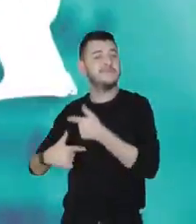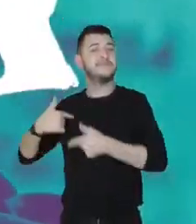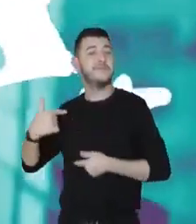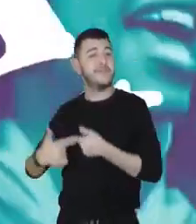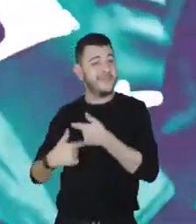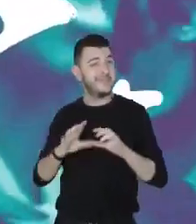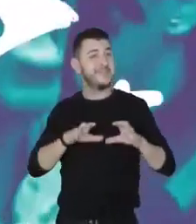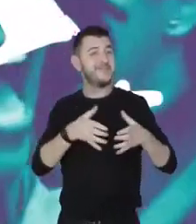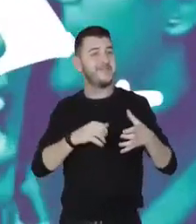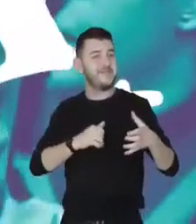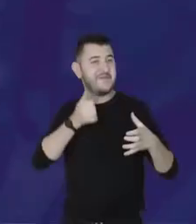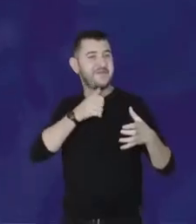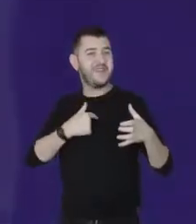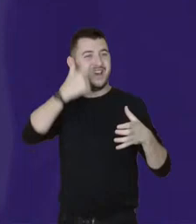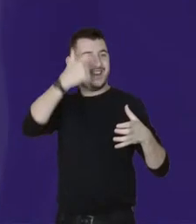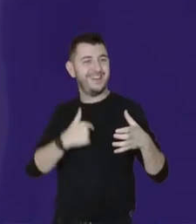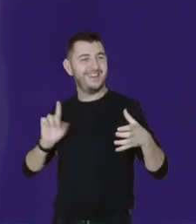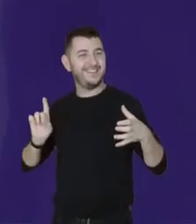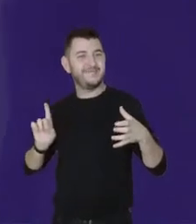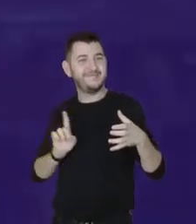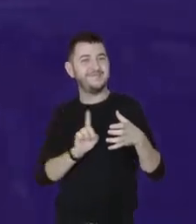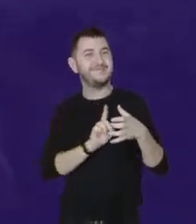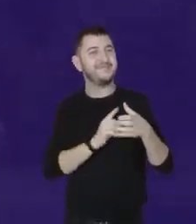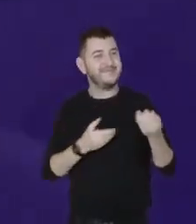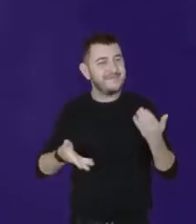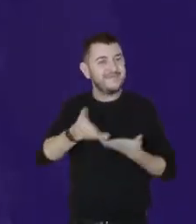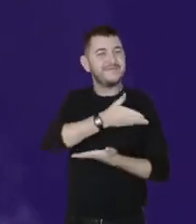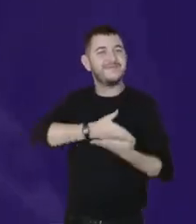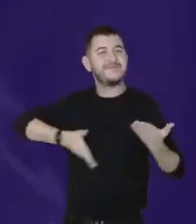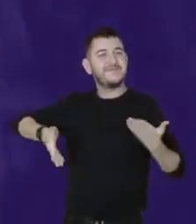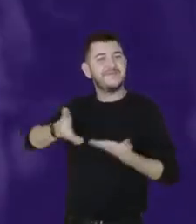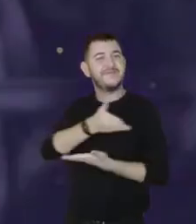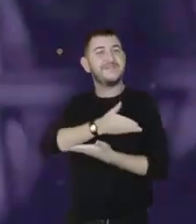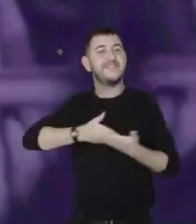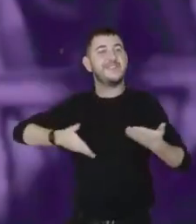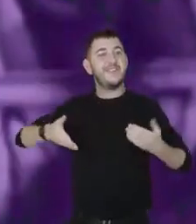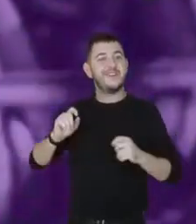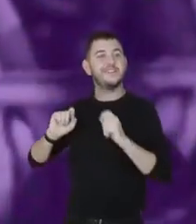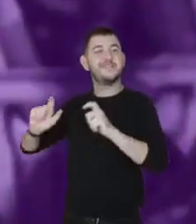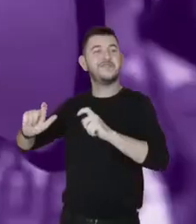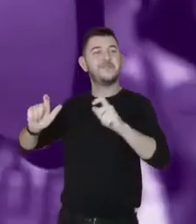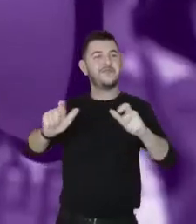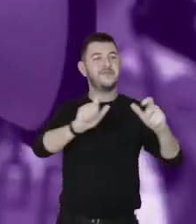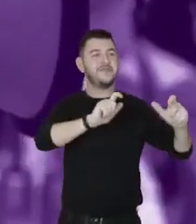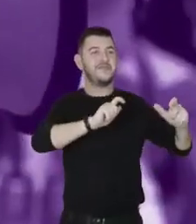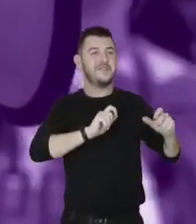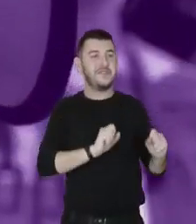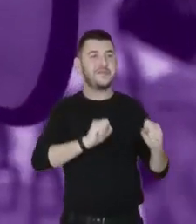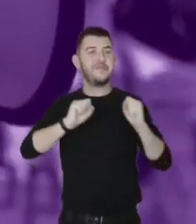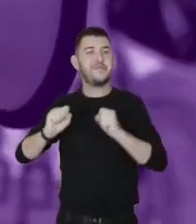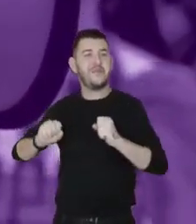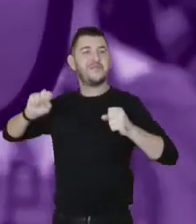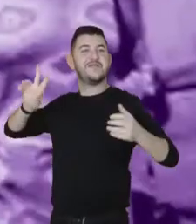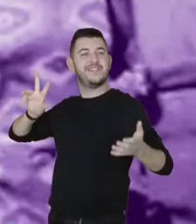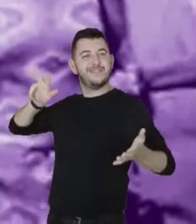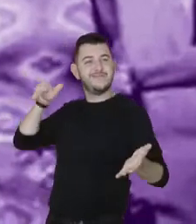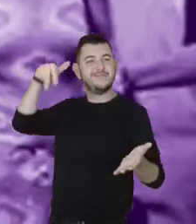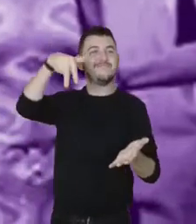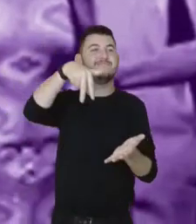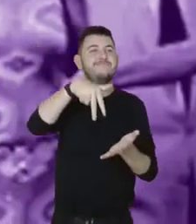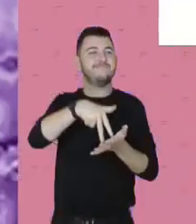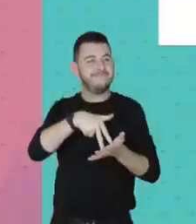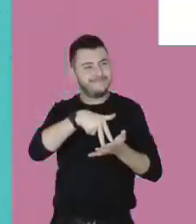Eu sou uma delas, são elas por elas, ocupando os espaços